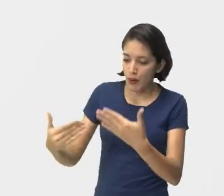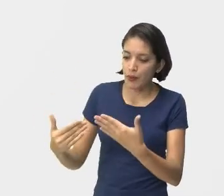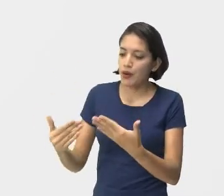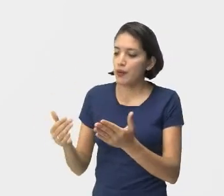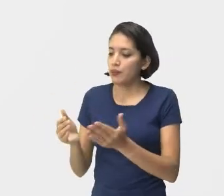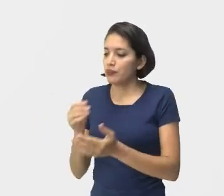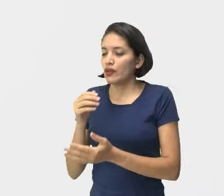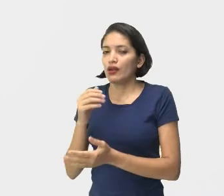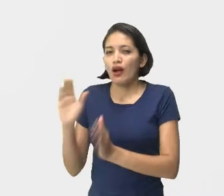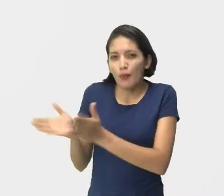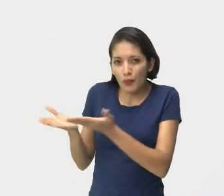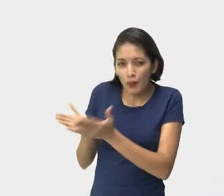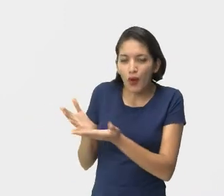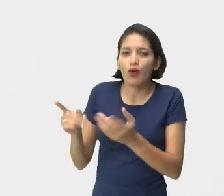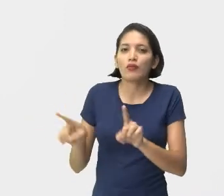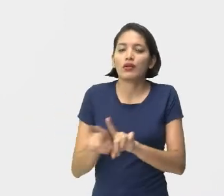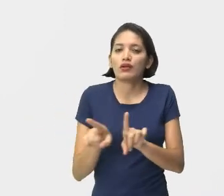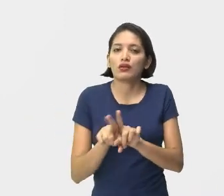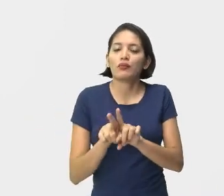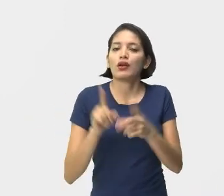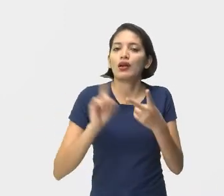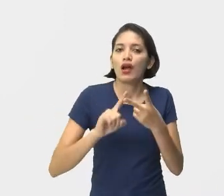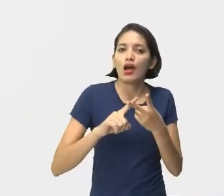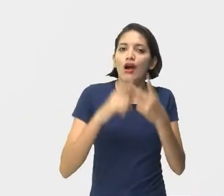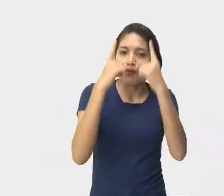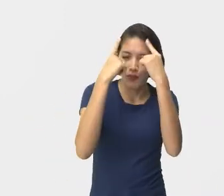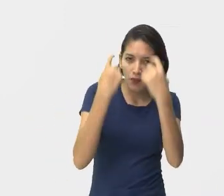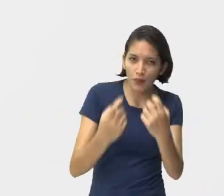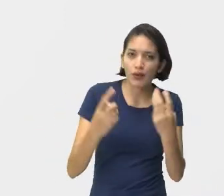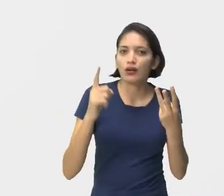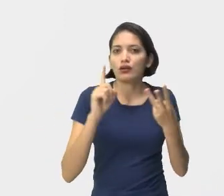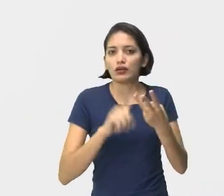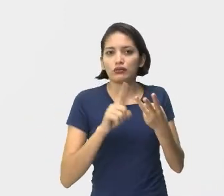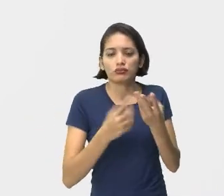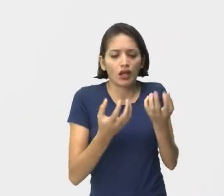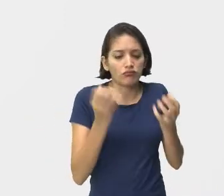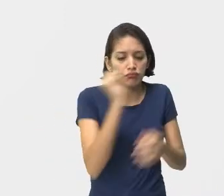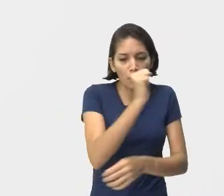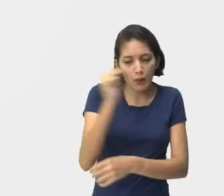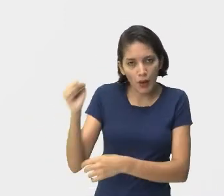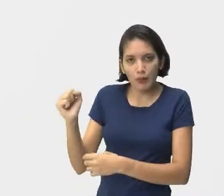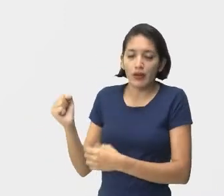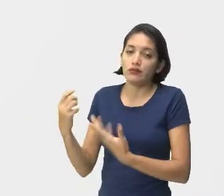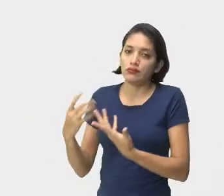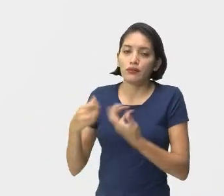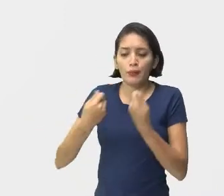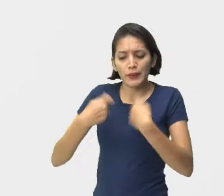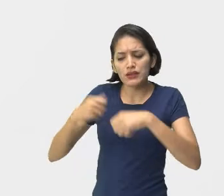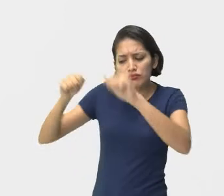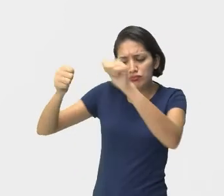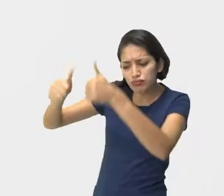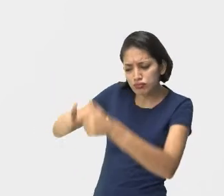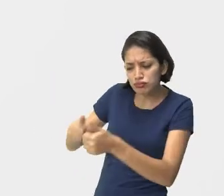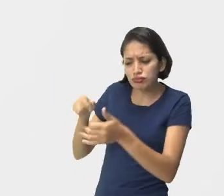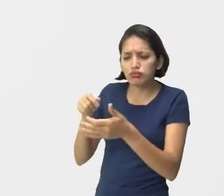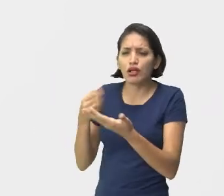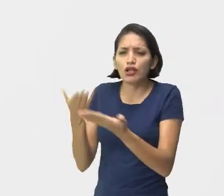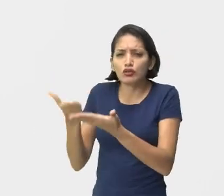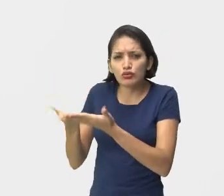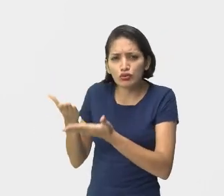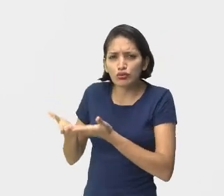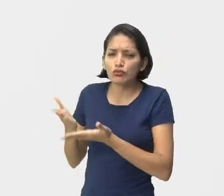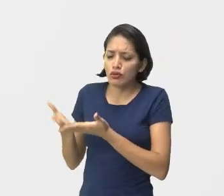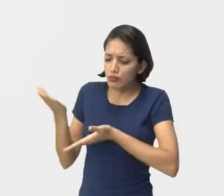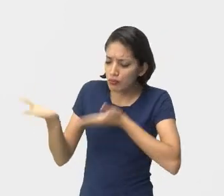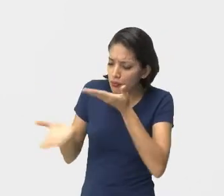mendigo, que produz, né, o homem violento, que tem que ser analisado, que tem que ser estudado, que tem que ser